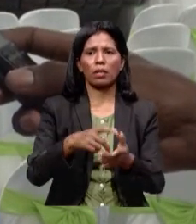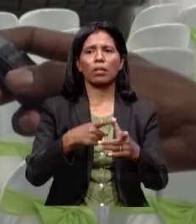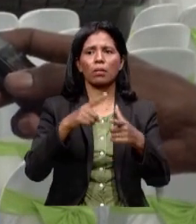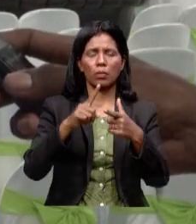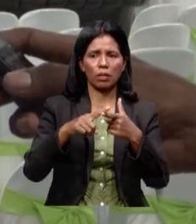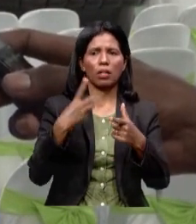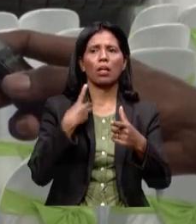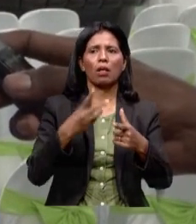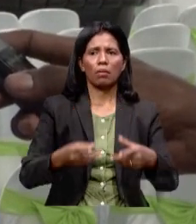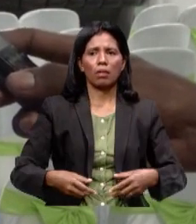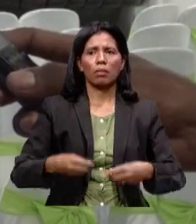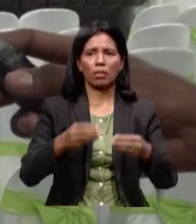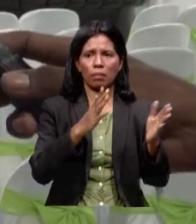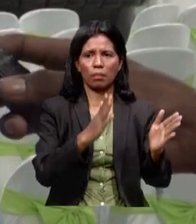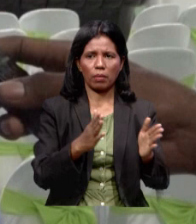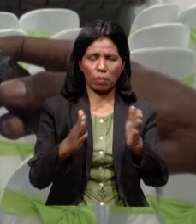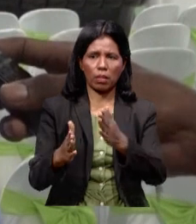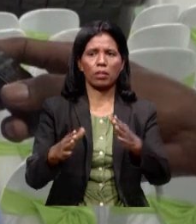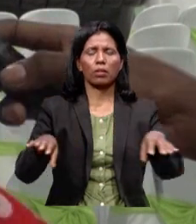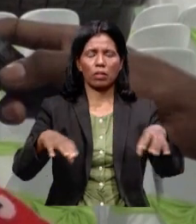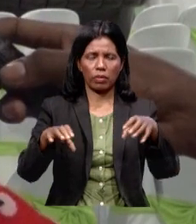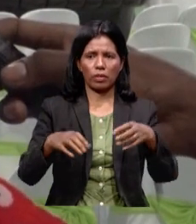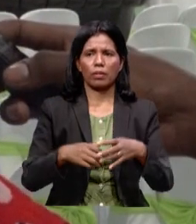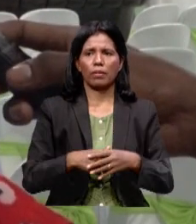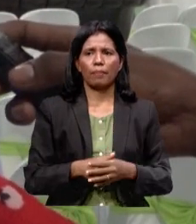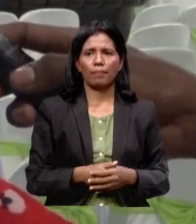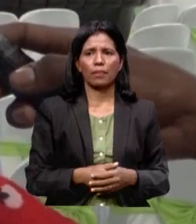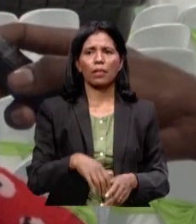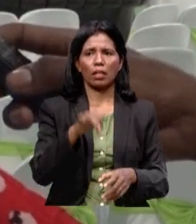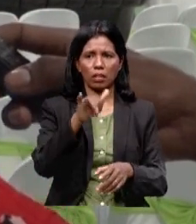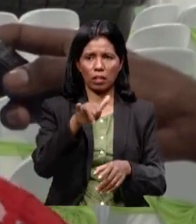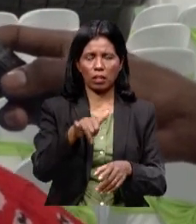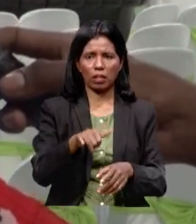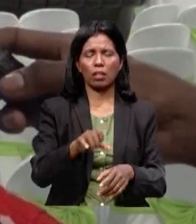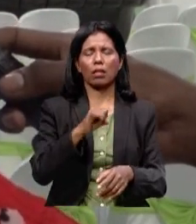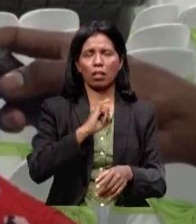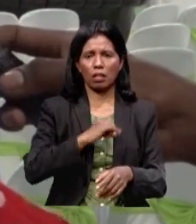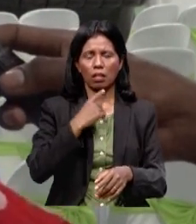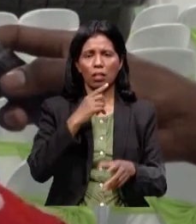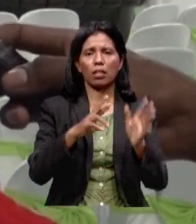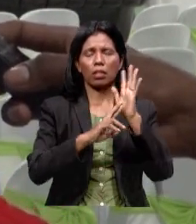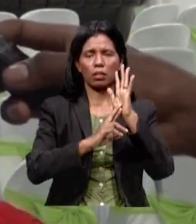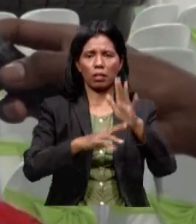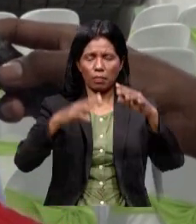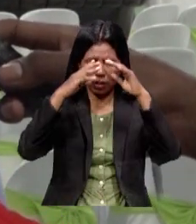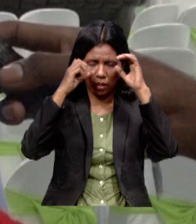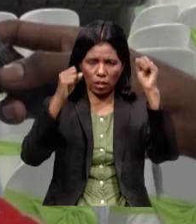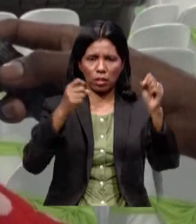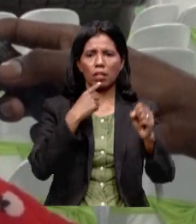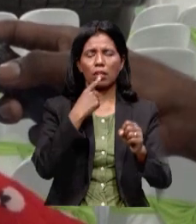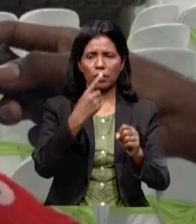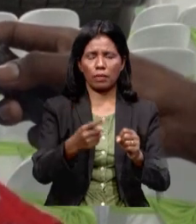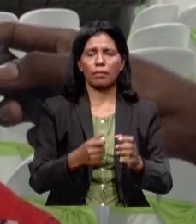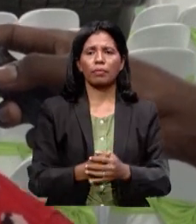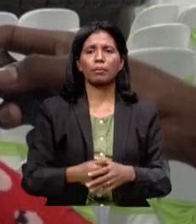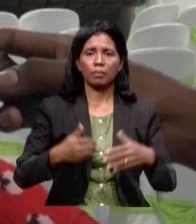be kuing be preparato be servisu be amnien sing hasa oing be ya relator ni be presiden se sante hato katak